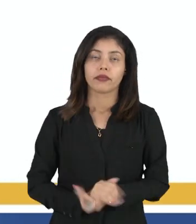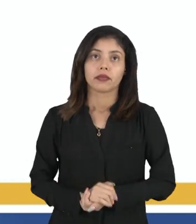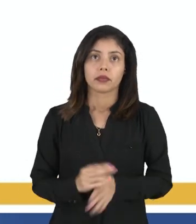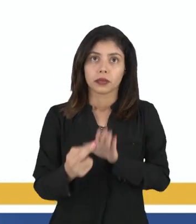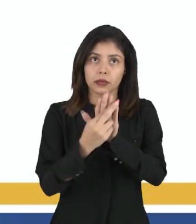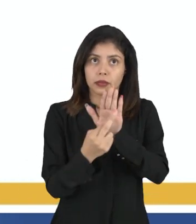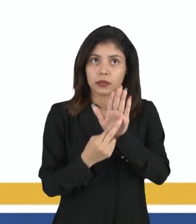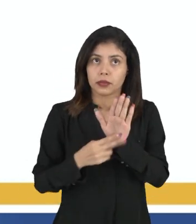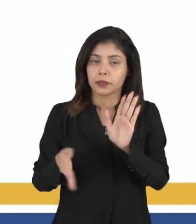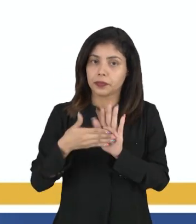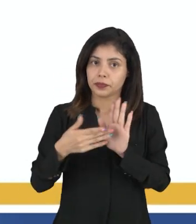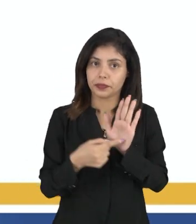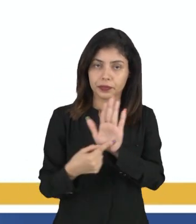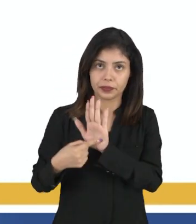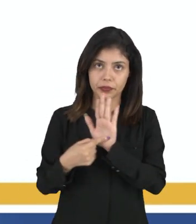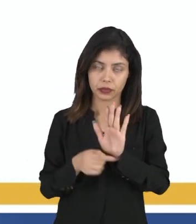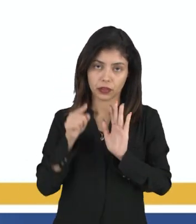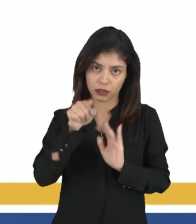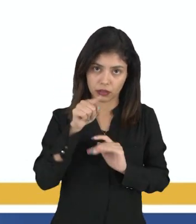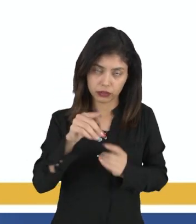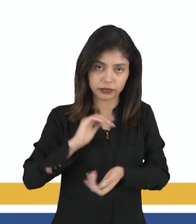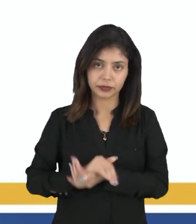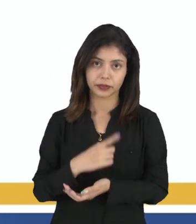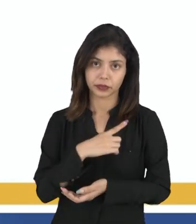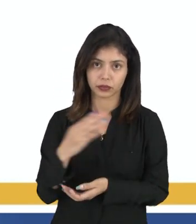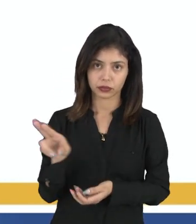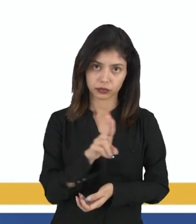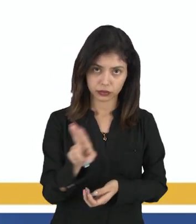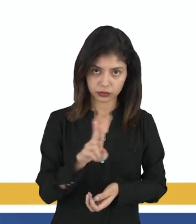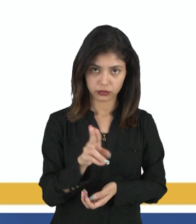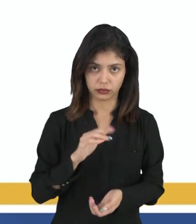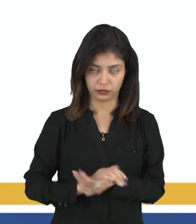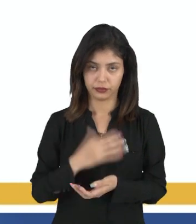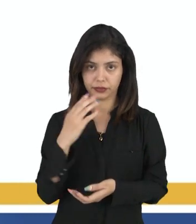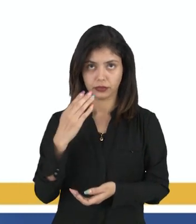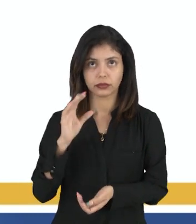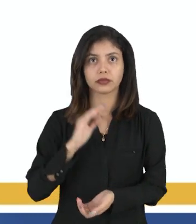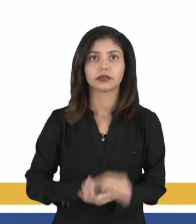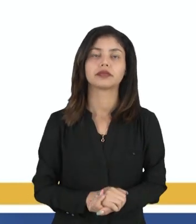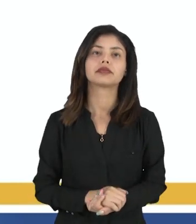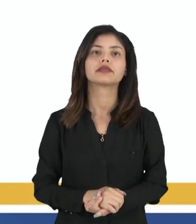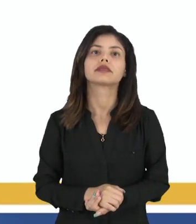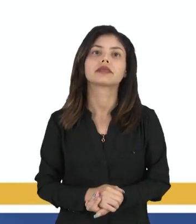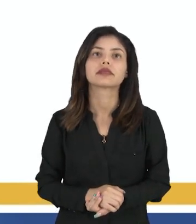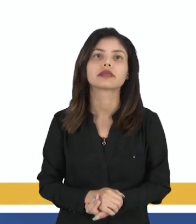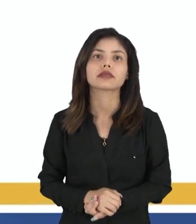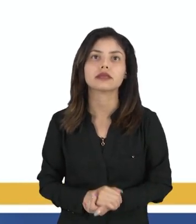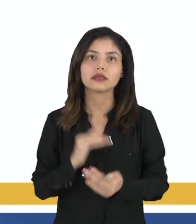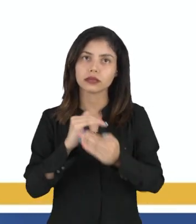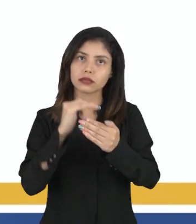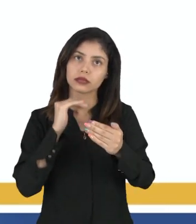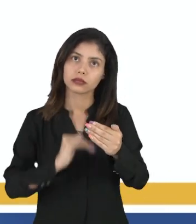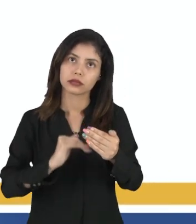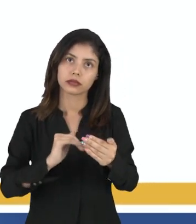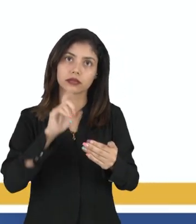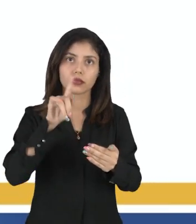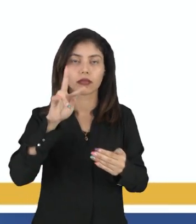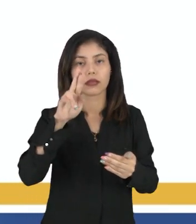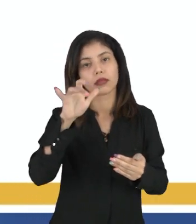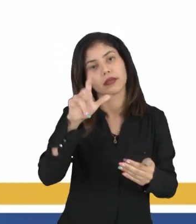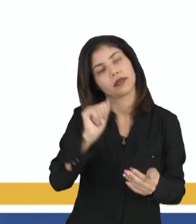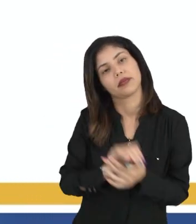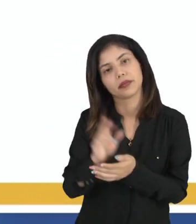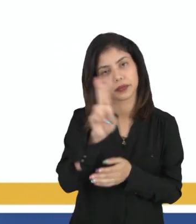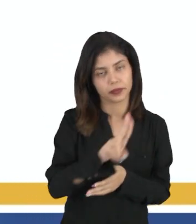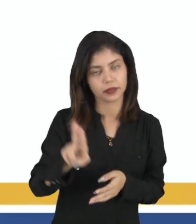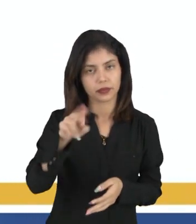regras propostas por Linneu para você dar o nome científico a organismos, tá? E ali embaixo, a cebola, né? Aquela que a gente usa